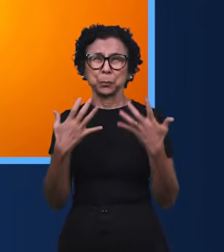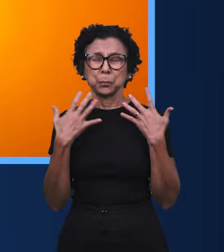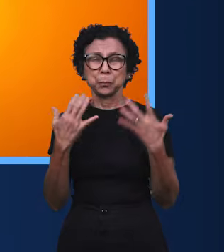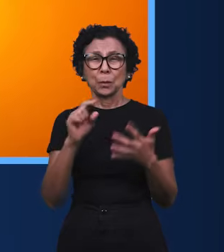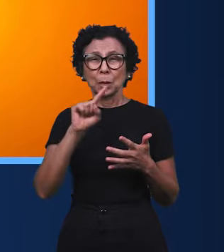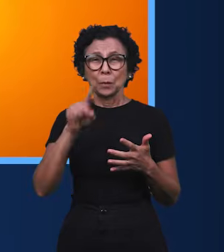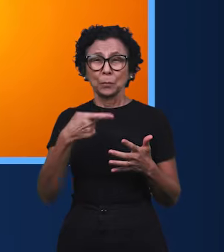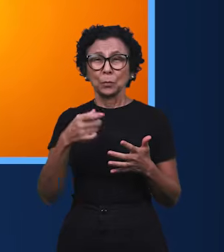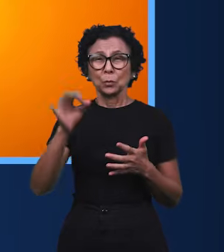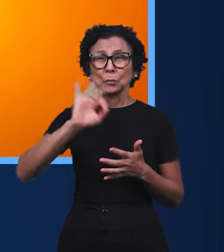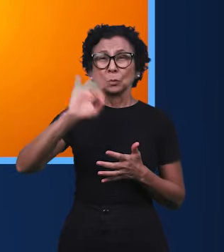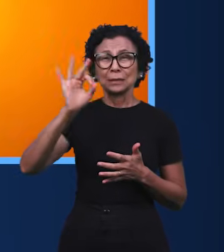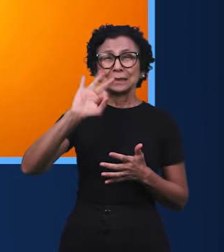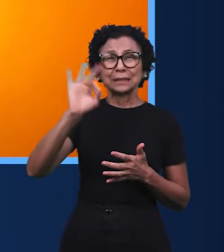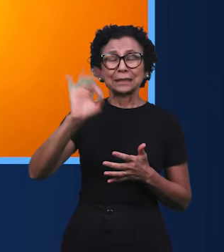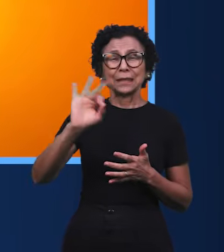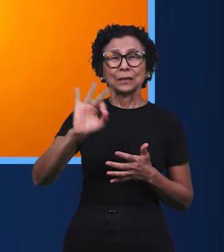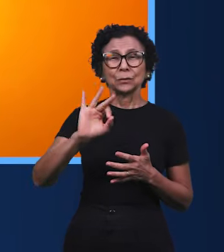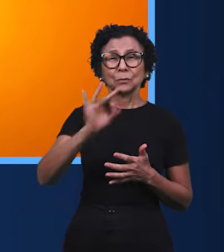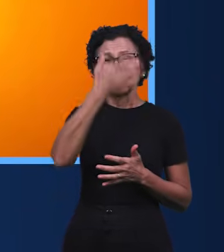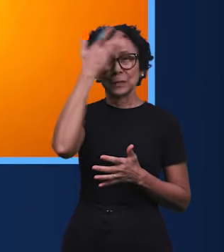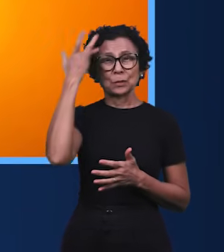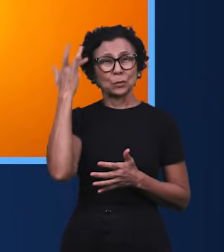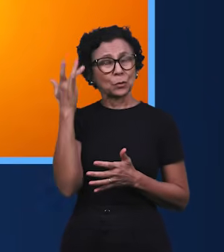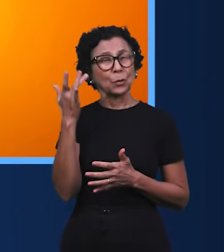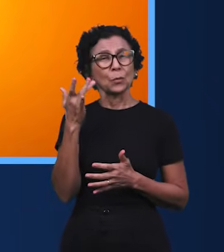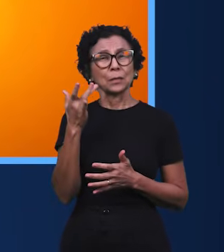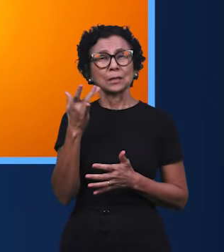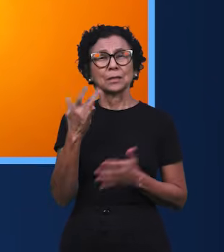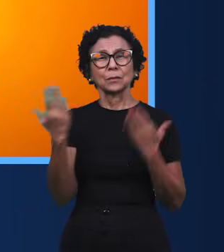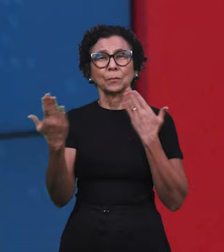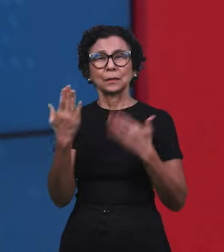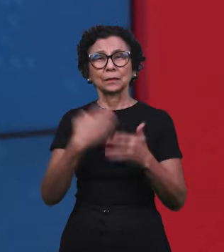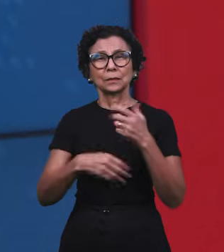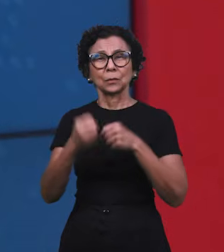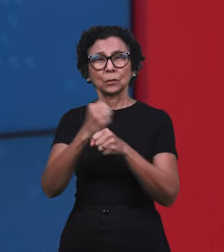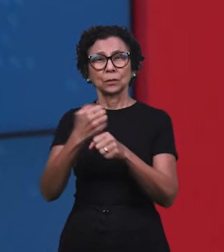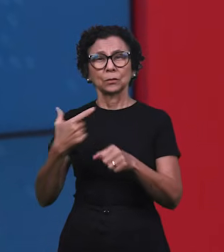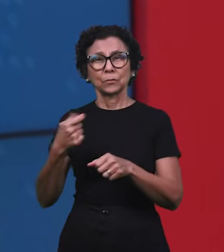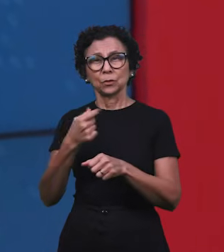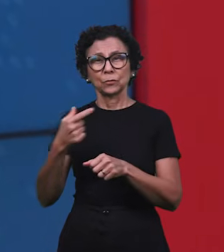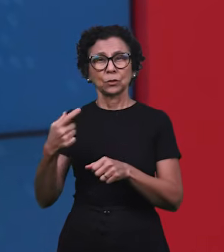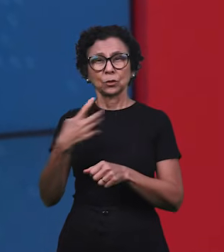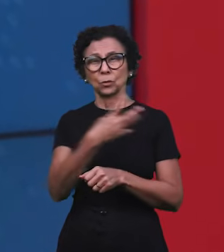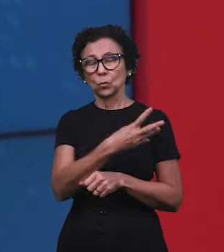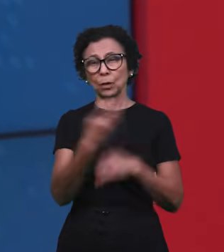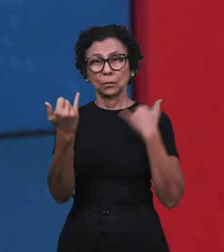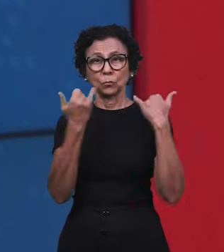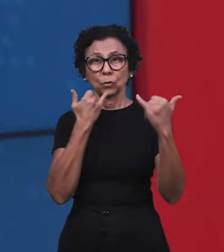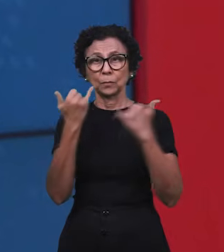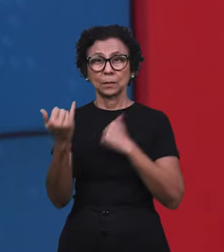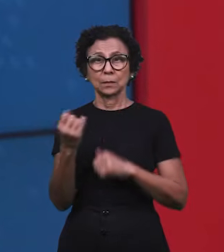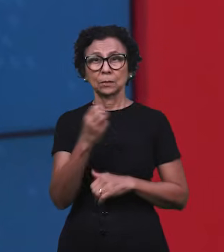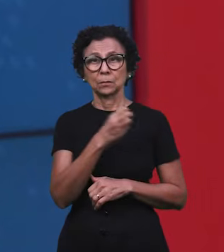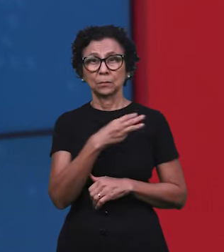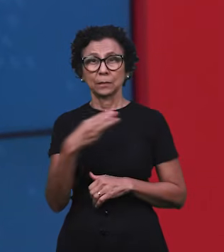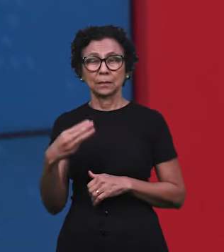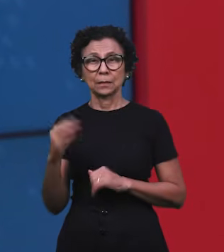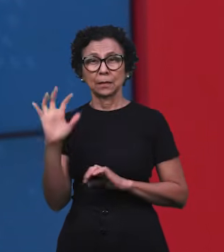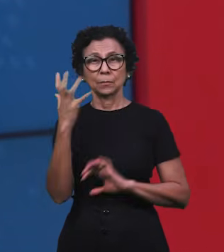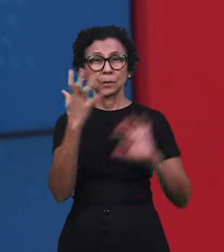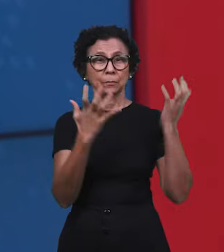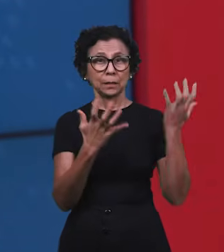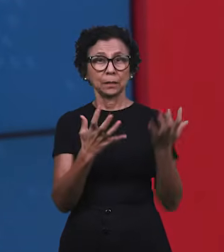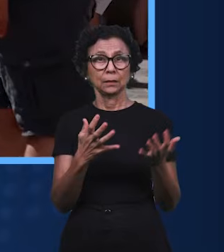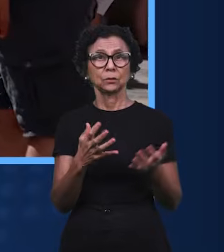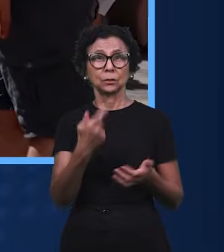alta de 1000% nos óbitos, em comparação com 2024, segundo informações divulgadas pelo Ministério do Meio Ambiente